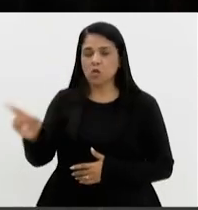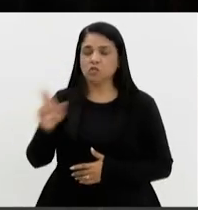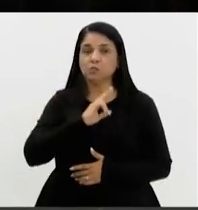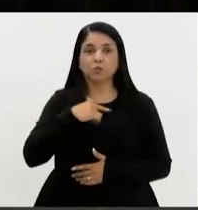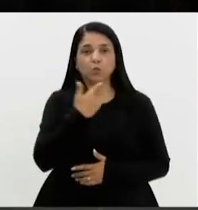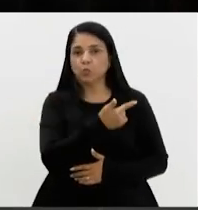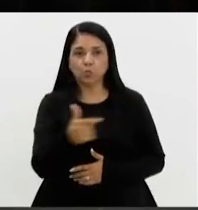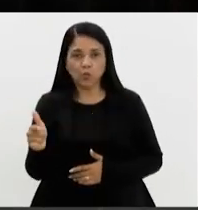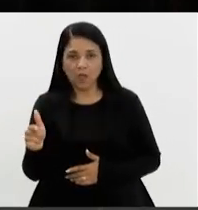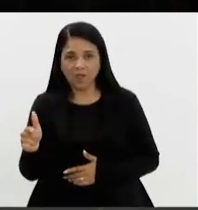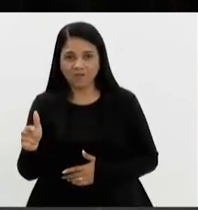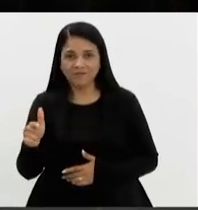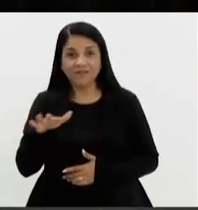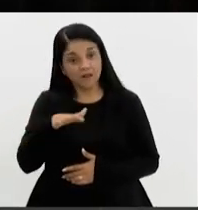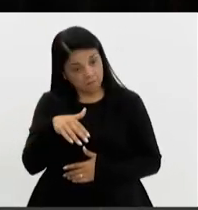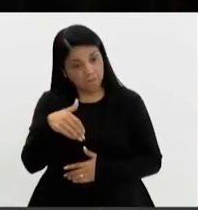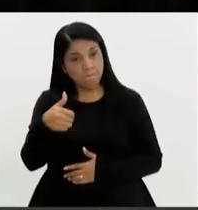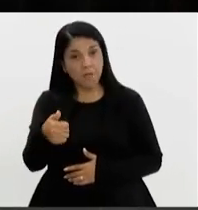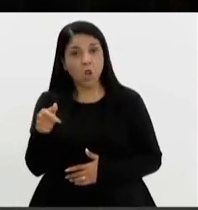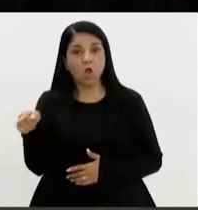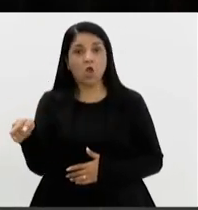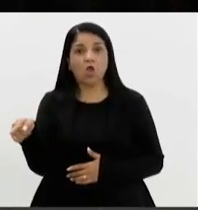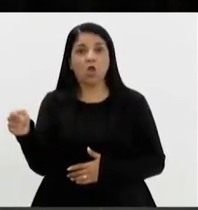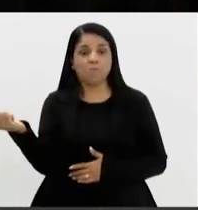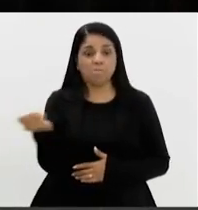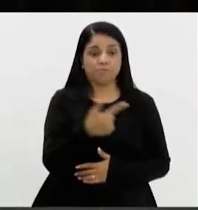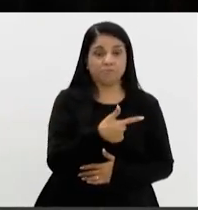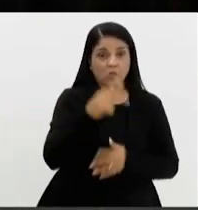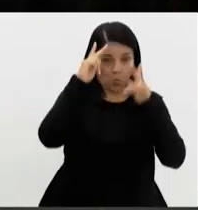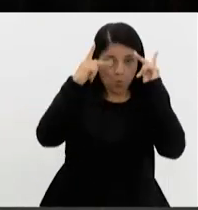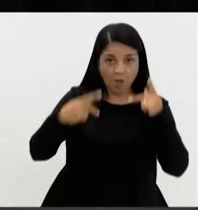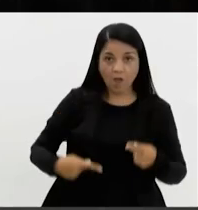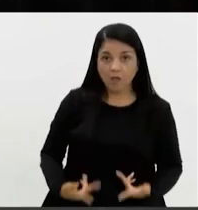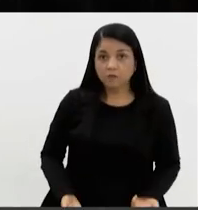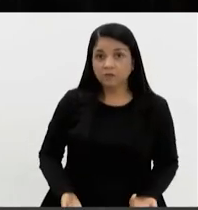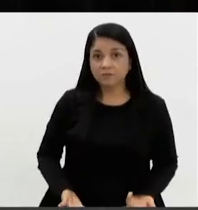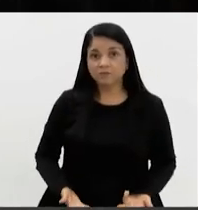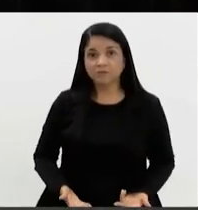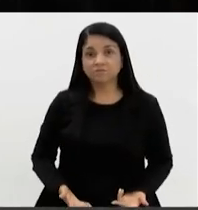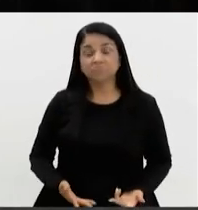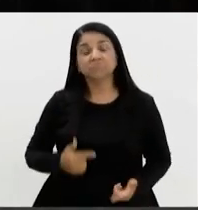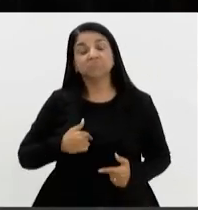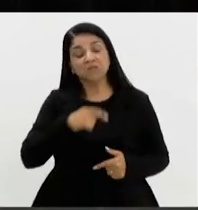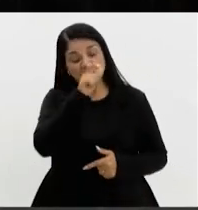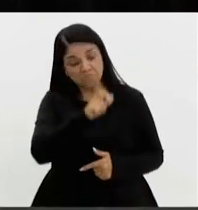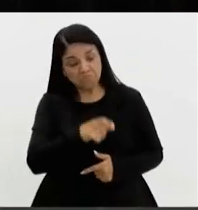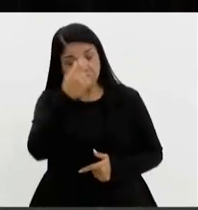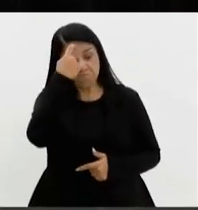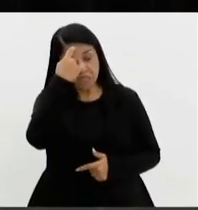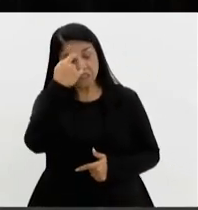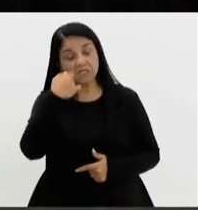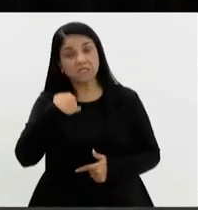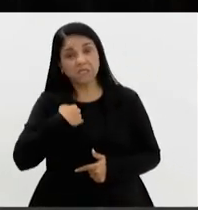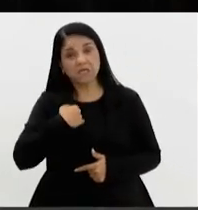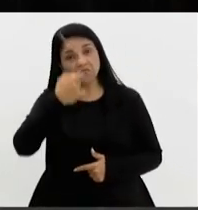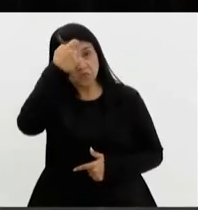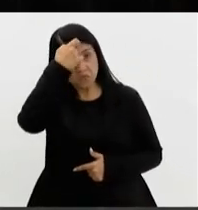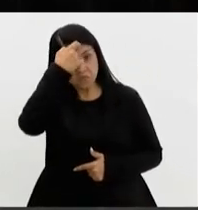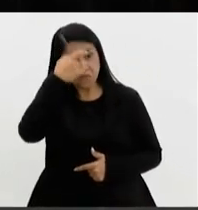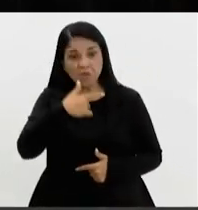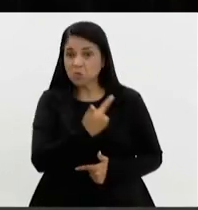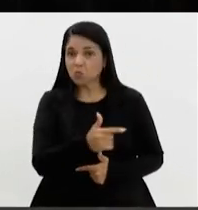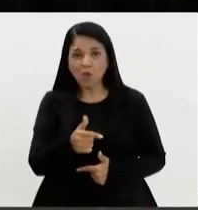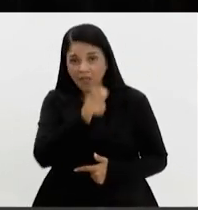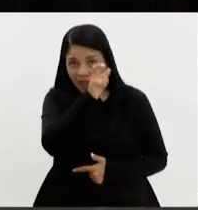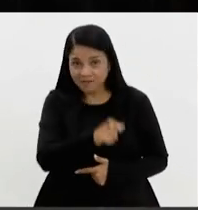seja ele é muito melhor do que muita gente por aí que acha que tem senso e não tem né ah mas